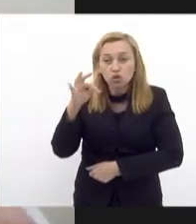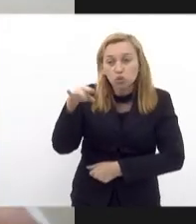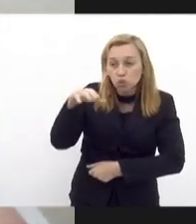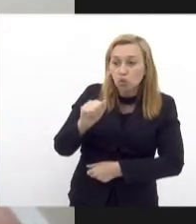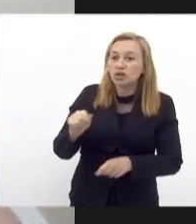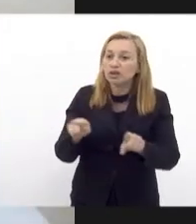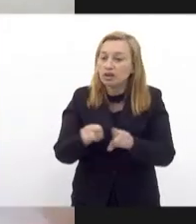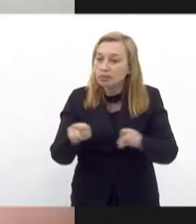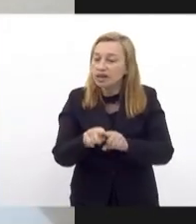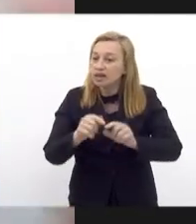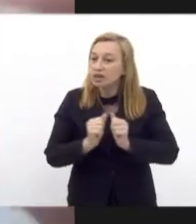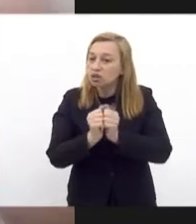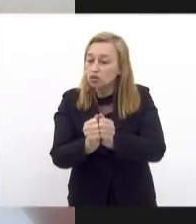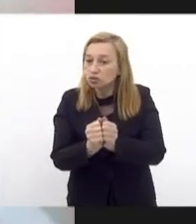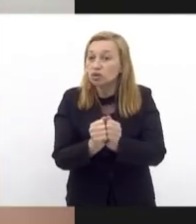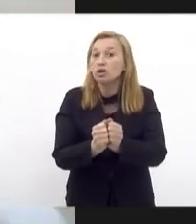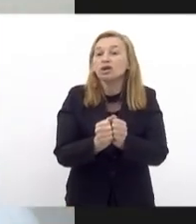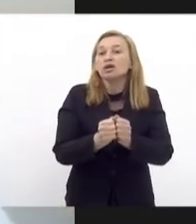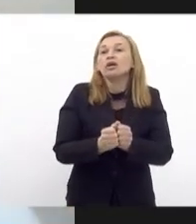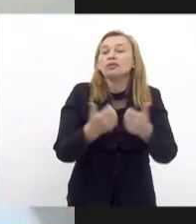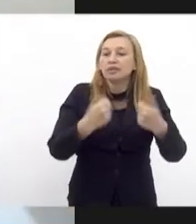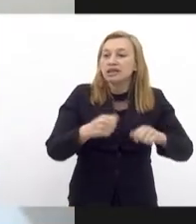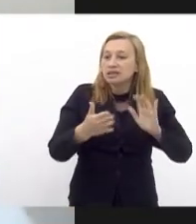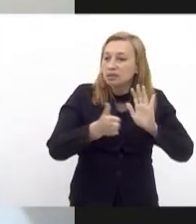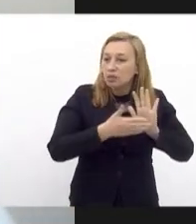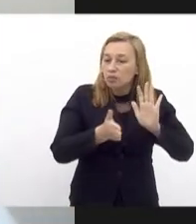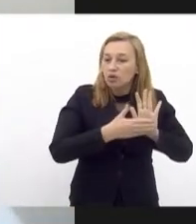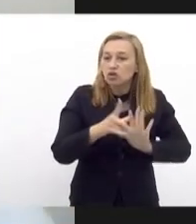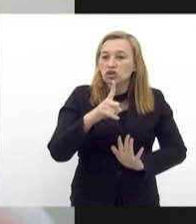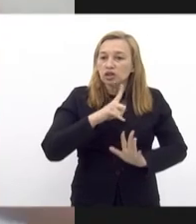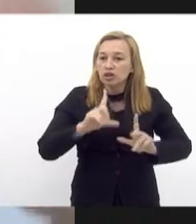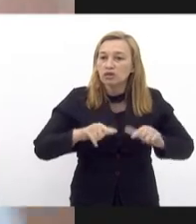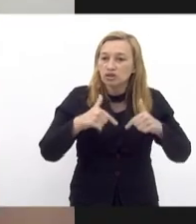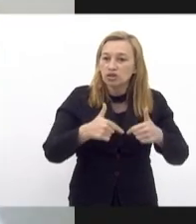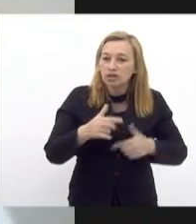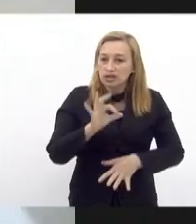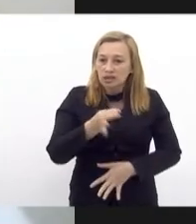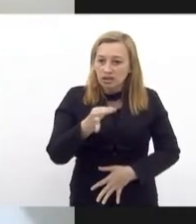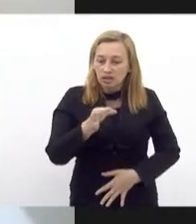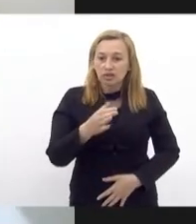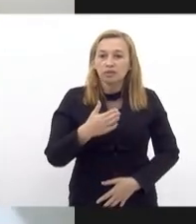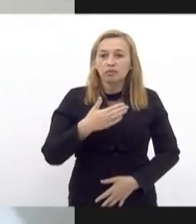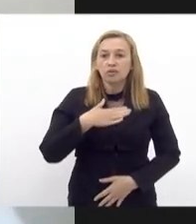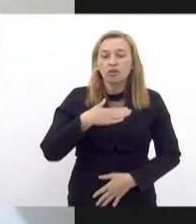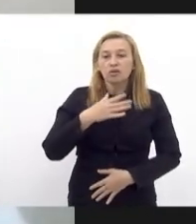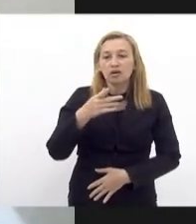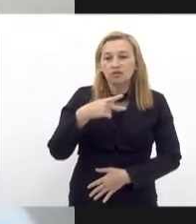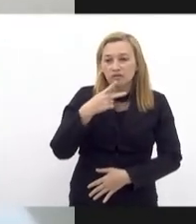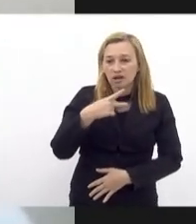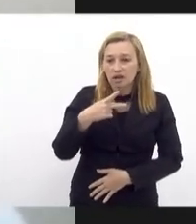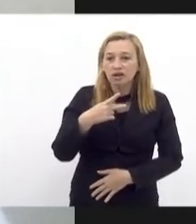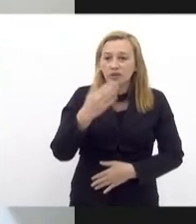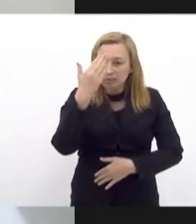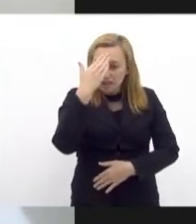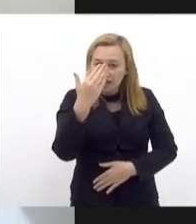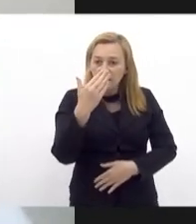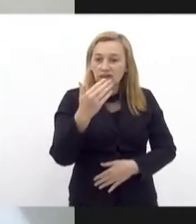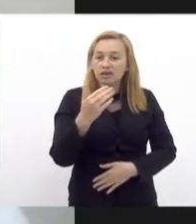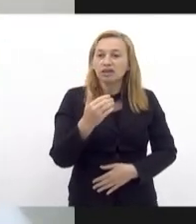entrando também muito nisso. Agora, tem que ter propostas e ações contundentes. Esse aí é o meu depoimento. Obrigado, Sérgio, aí